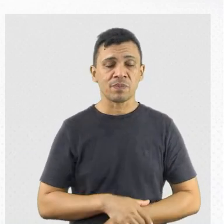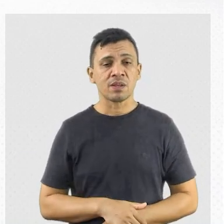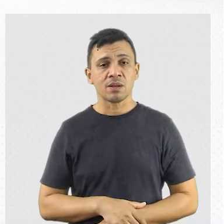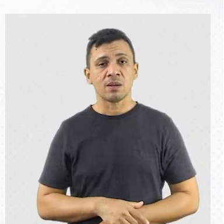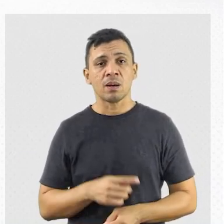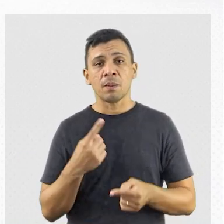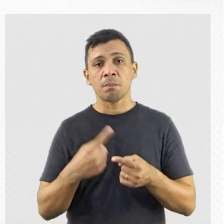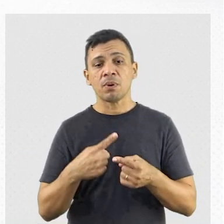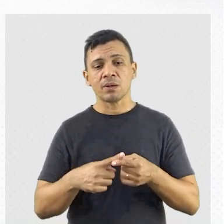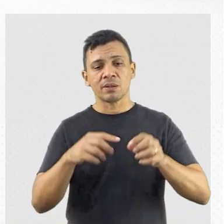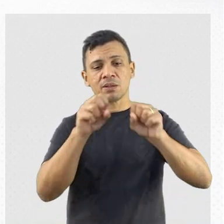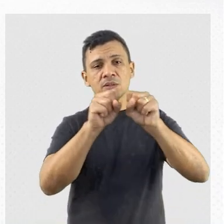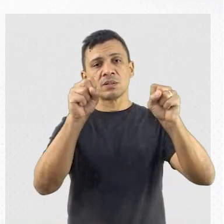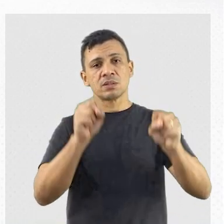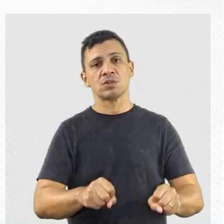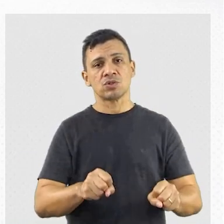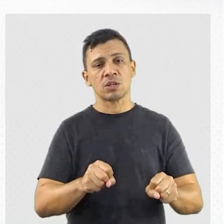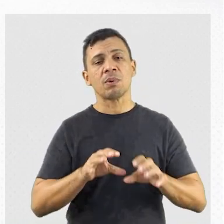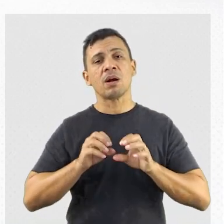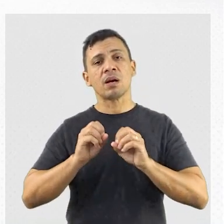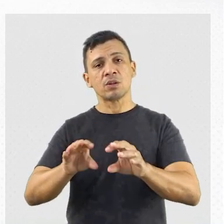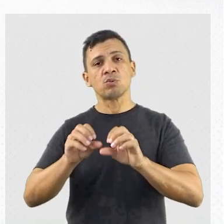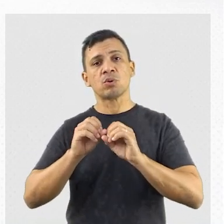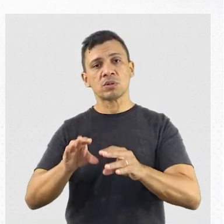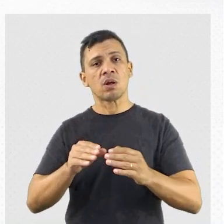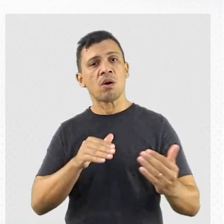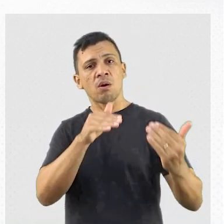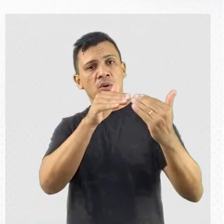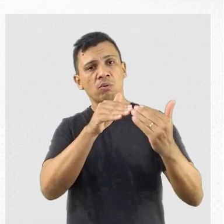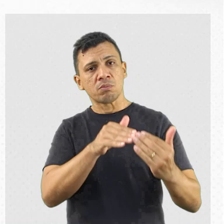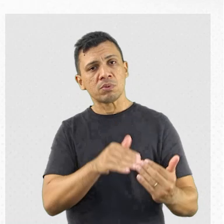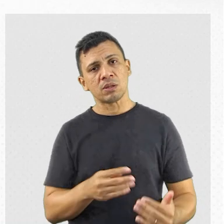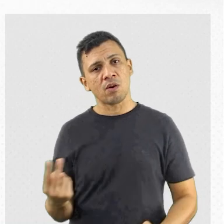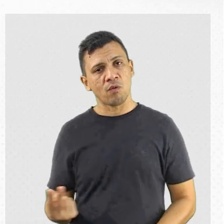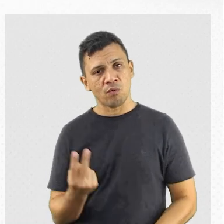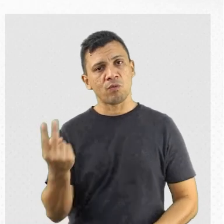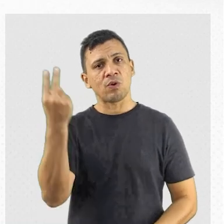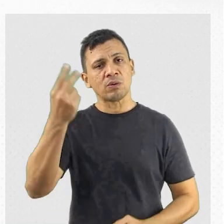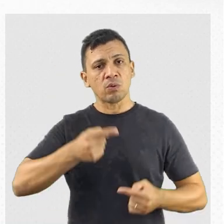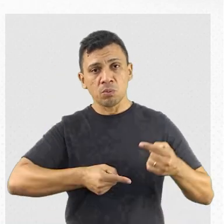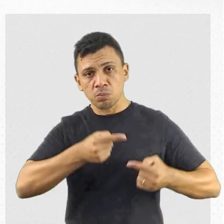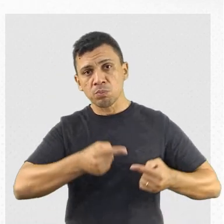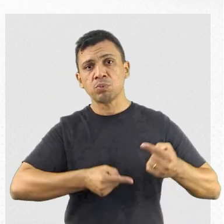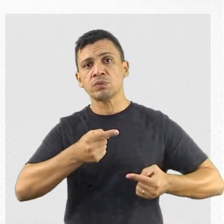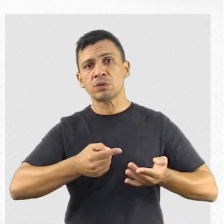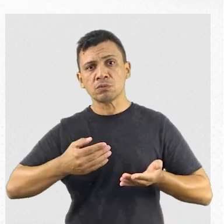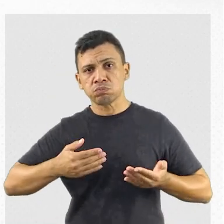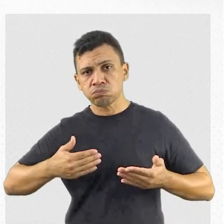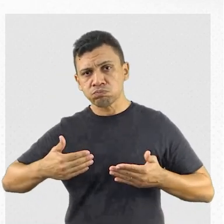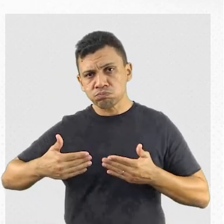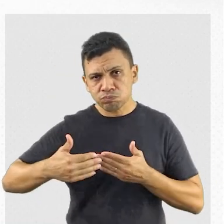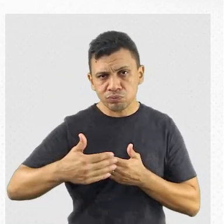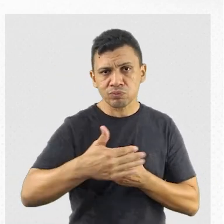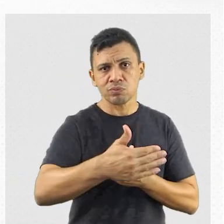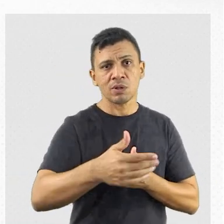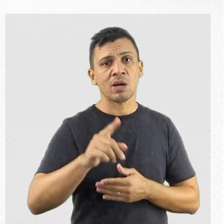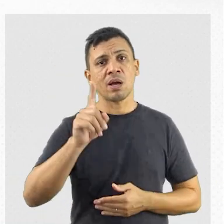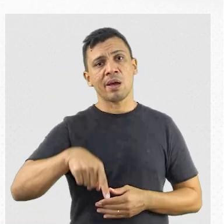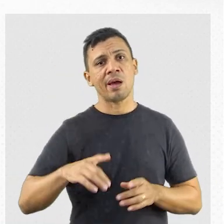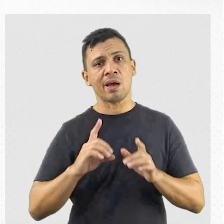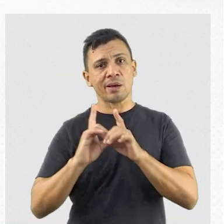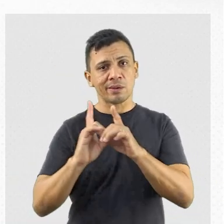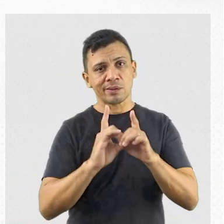forma continuada. E aí existiriam essas duas classes. Então vejam, é impossível que uma classe